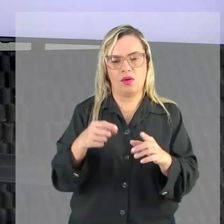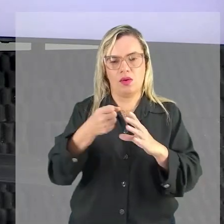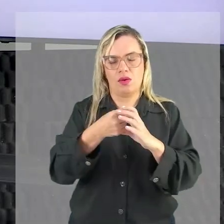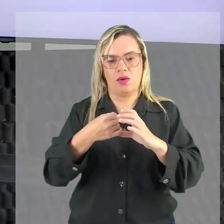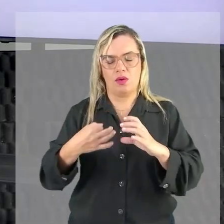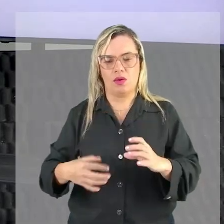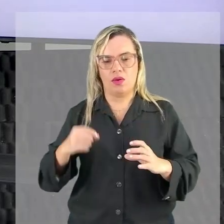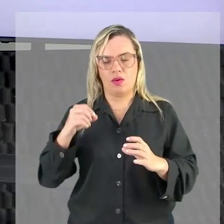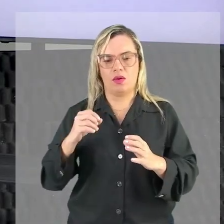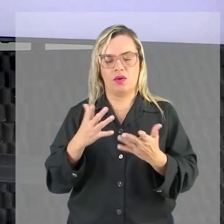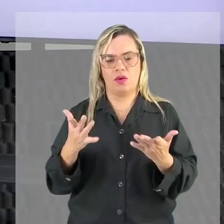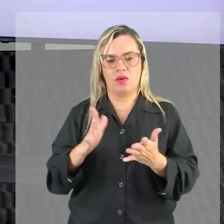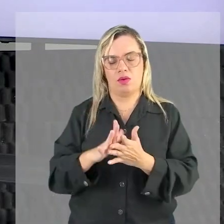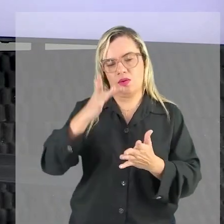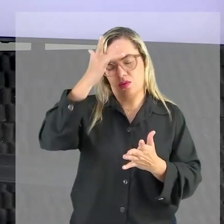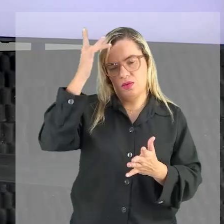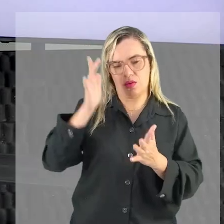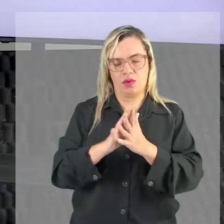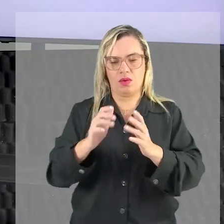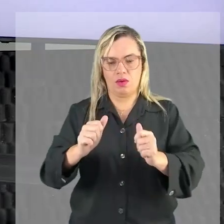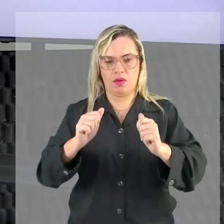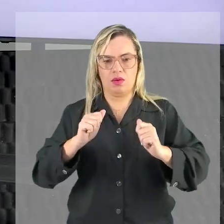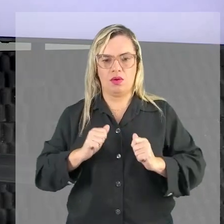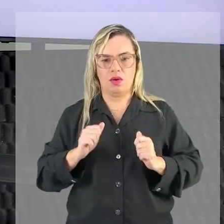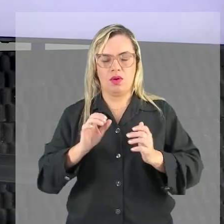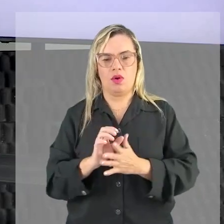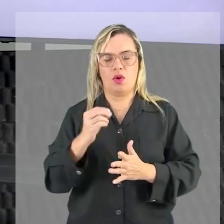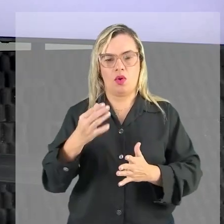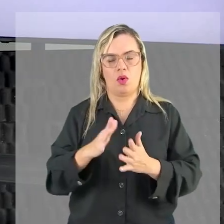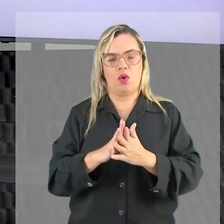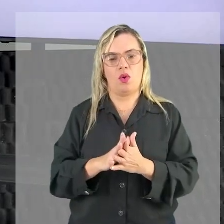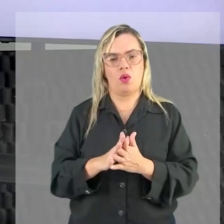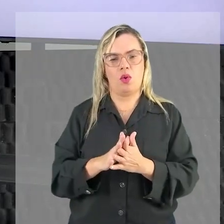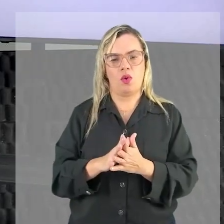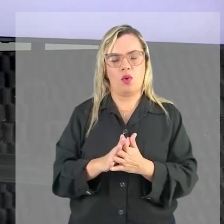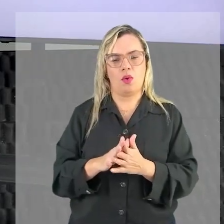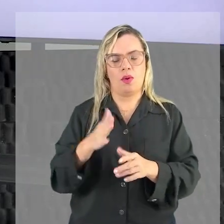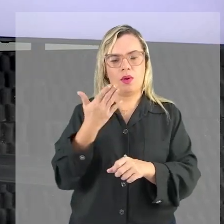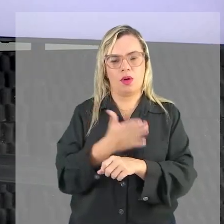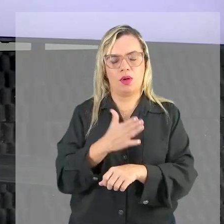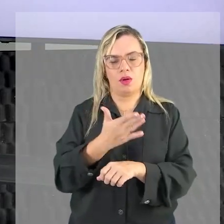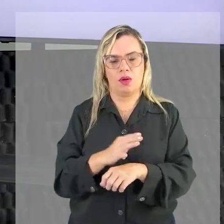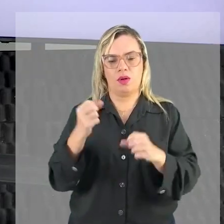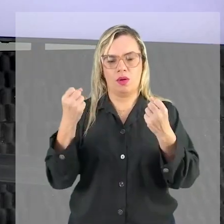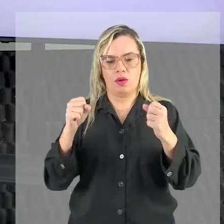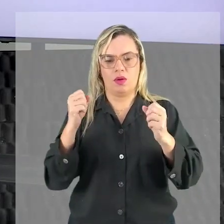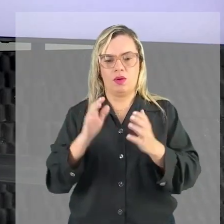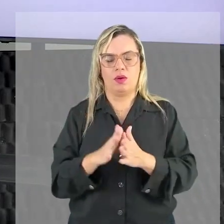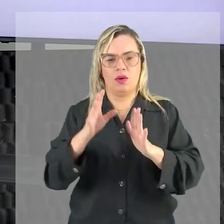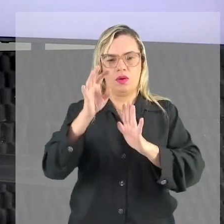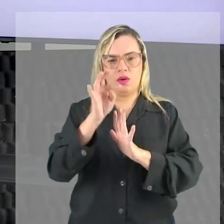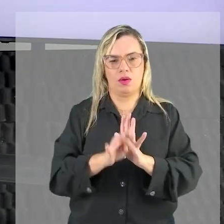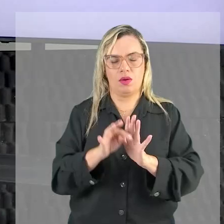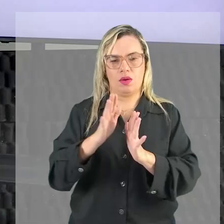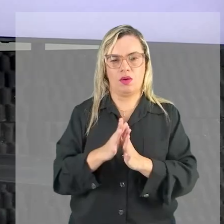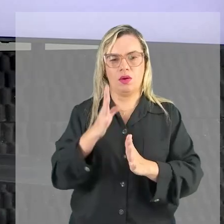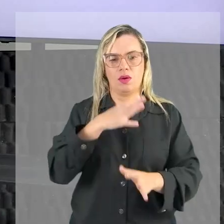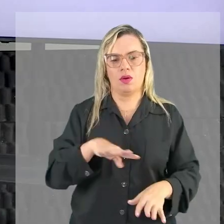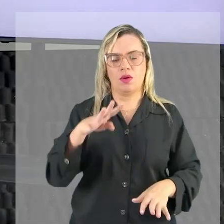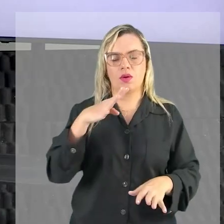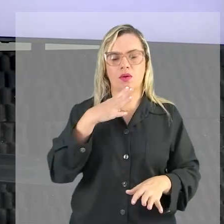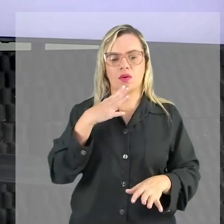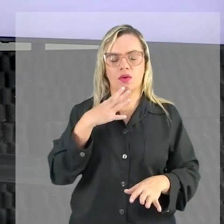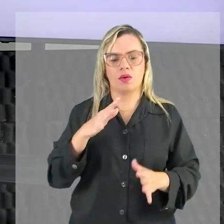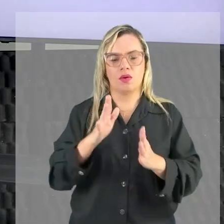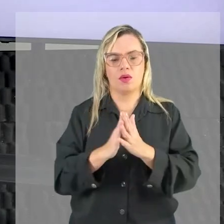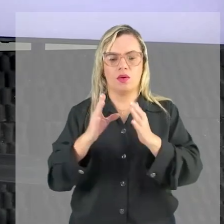caracterizar ele como sedentário ou ativo. Então, por isso que o texto leva em consideração e é interessante a gente conhecer